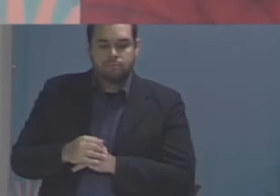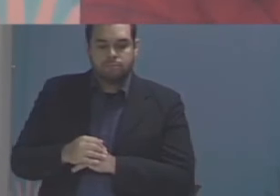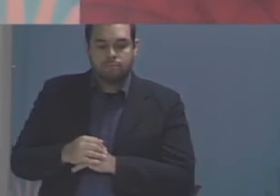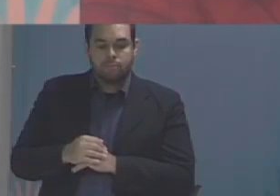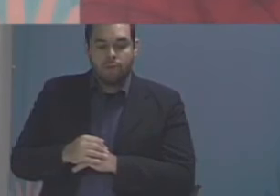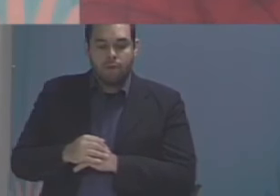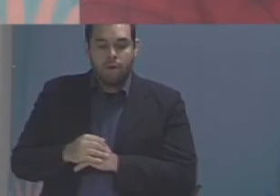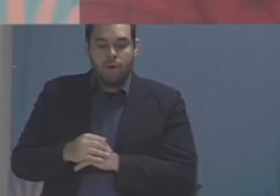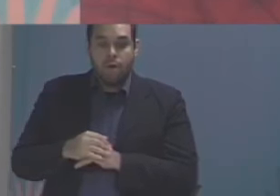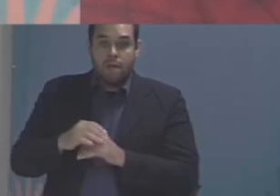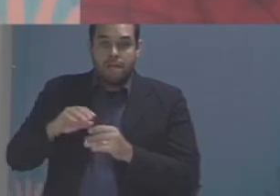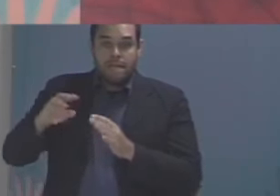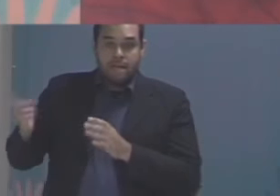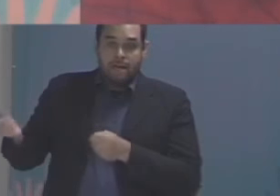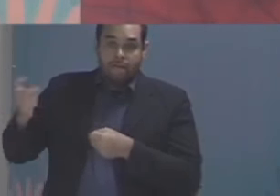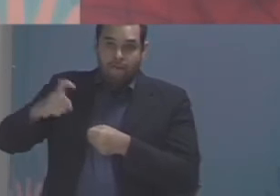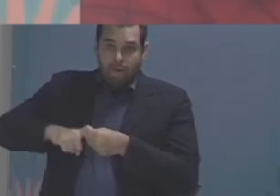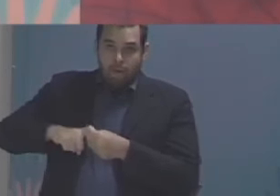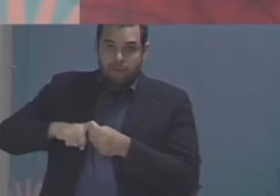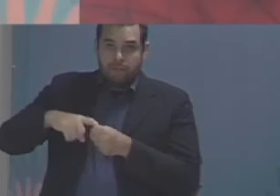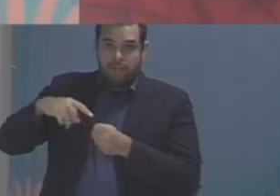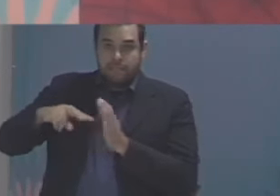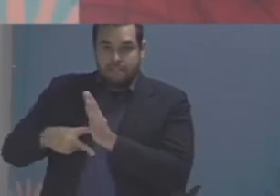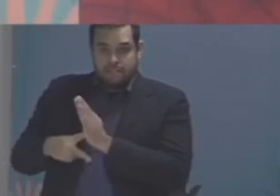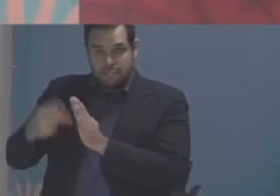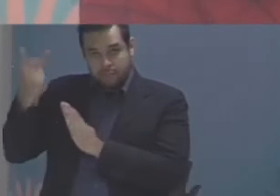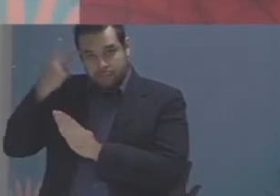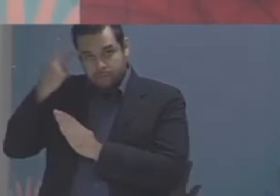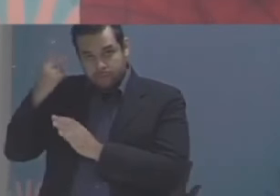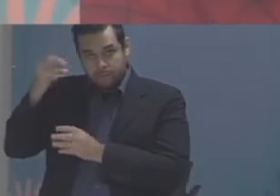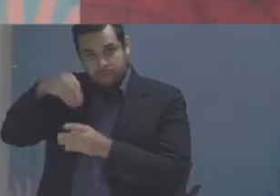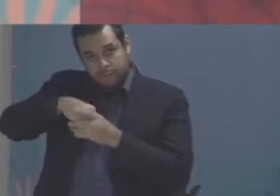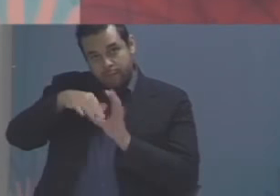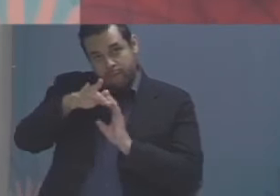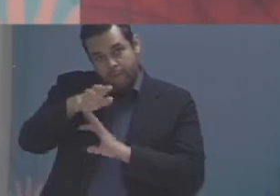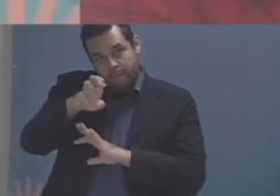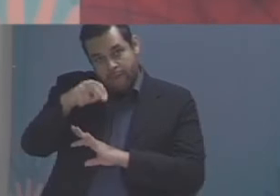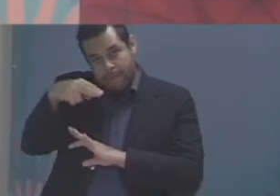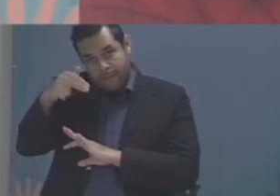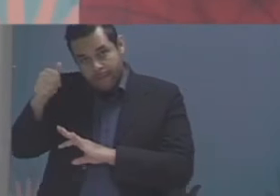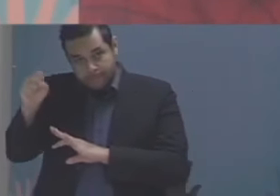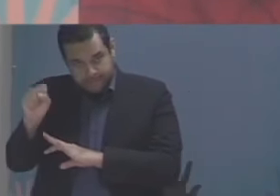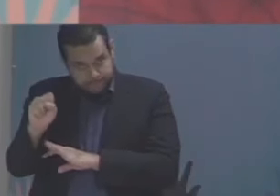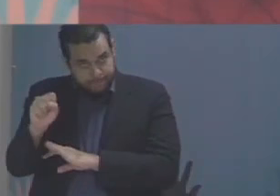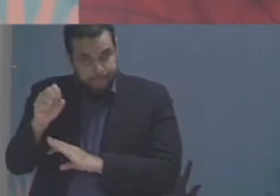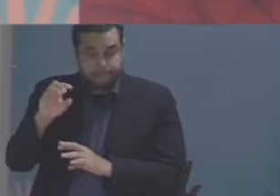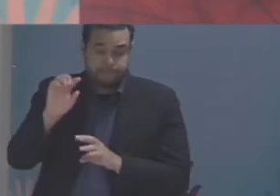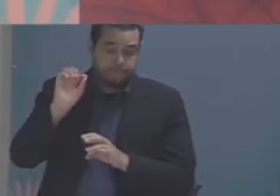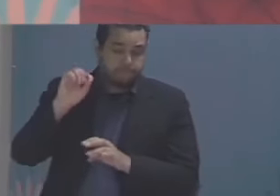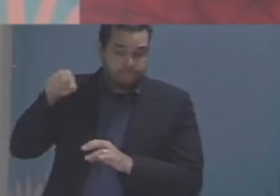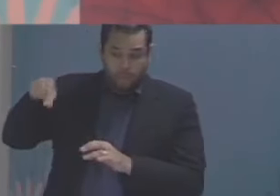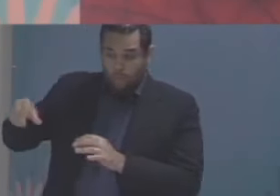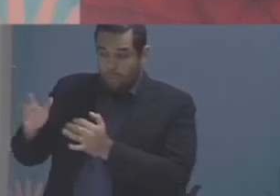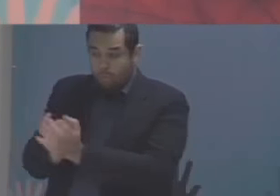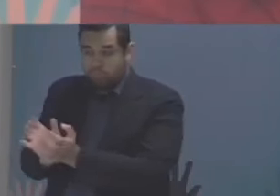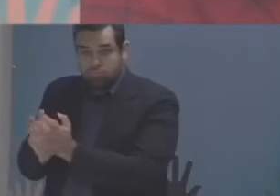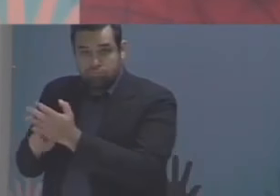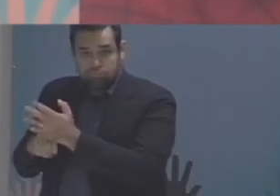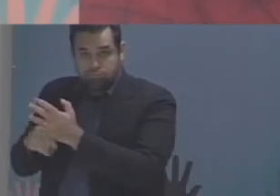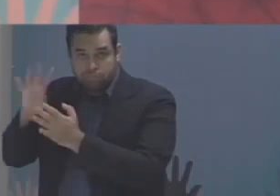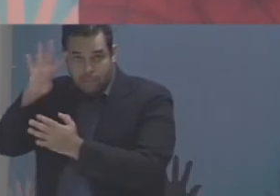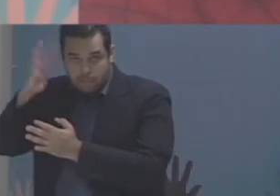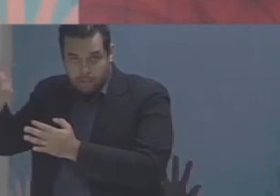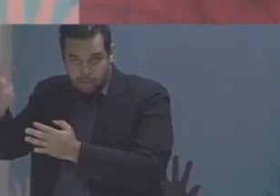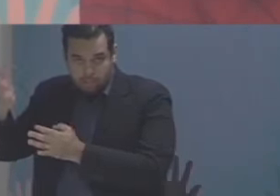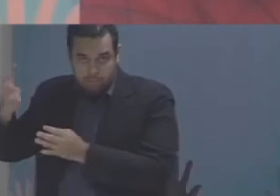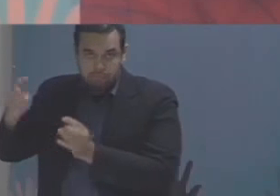o retorno dos sindicatos psicólogos de São Paulo à FENAPSE foi uma atitude, uma decisão dos sindicatos psicólogos de São Paulo. Essa discussão foi feita